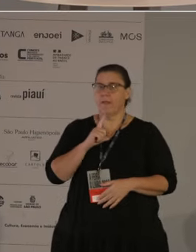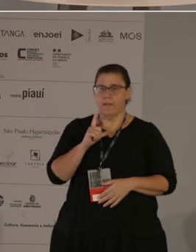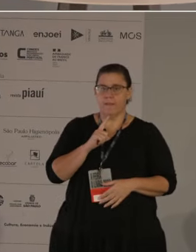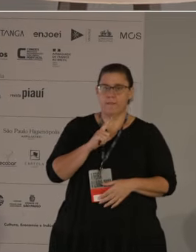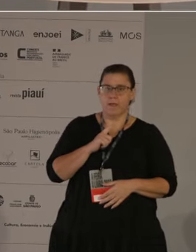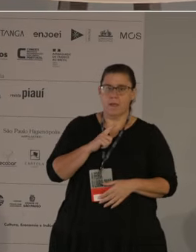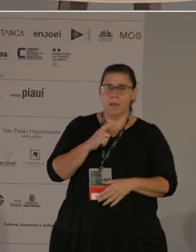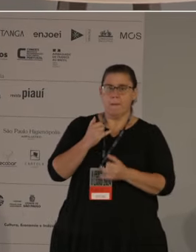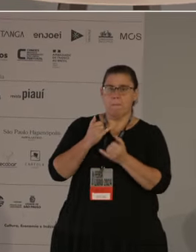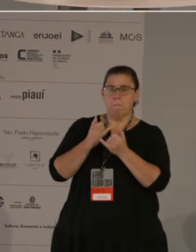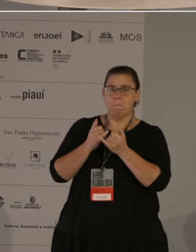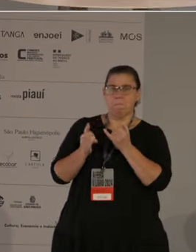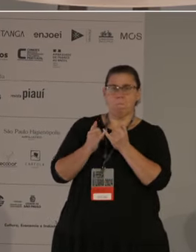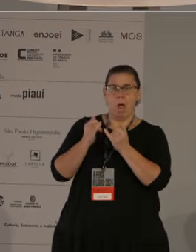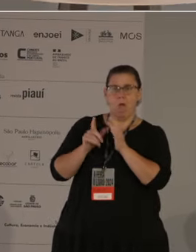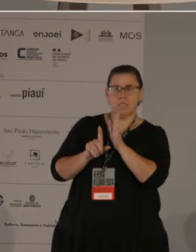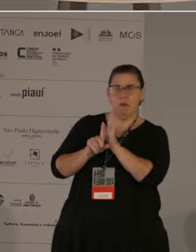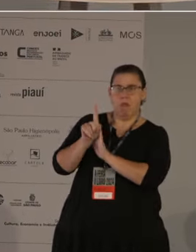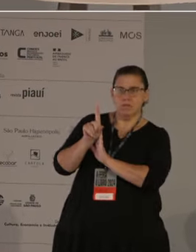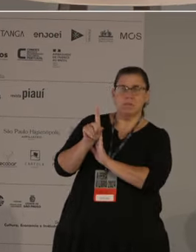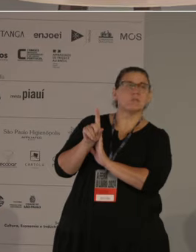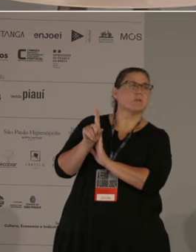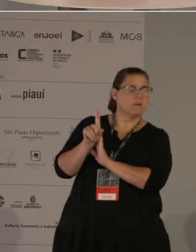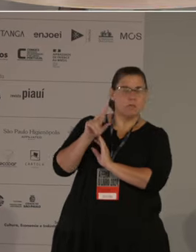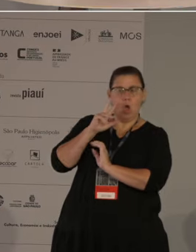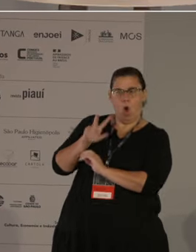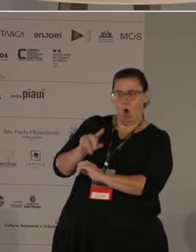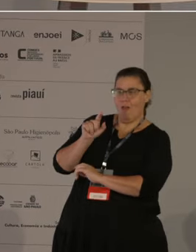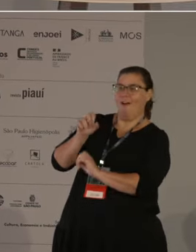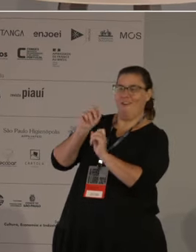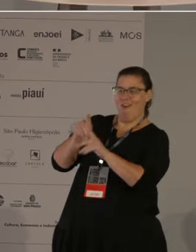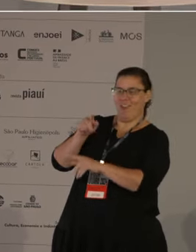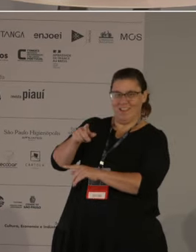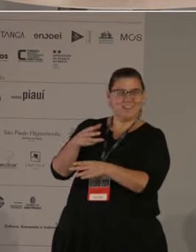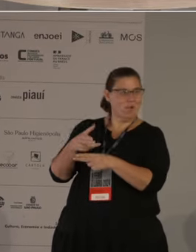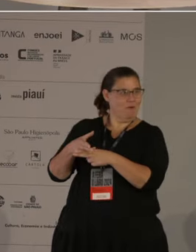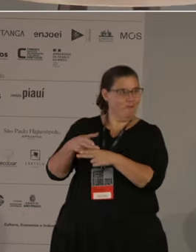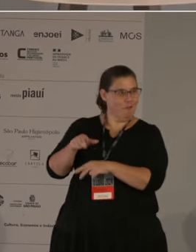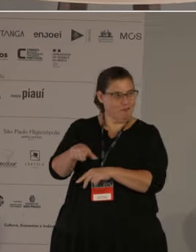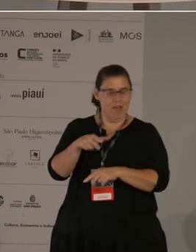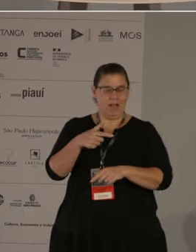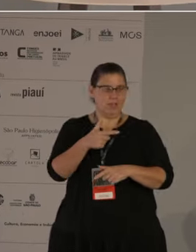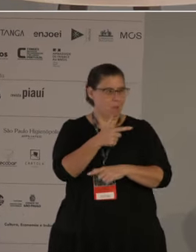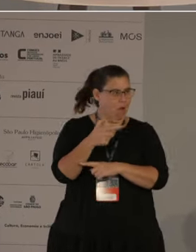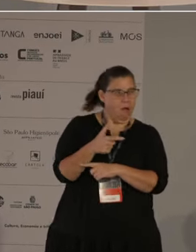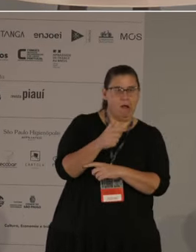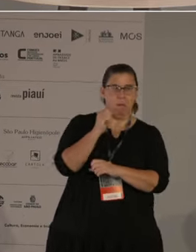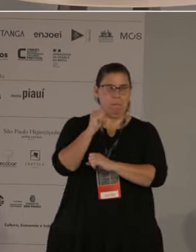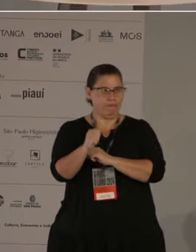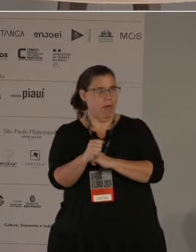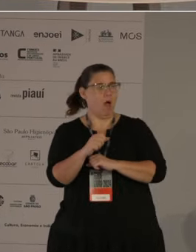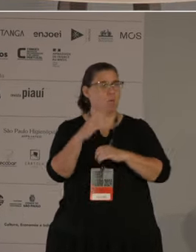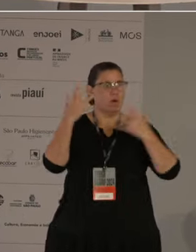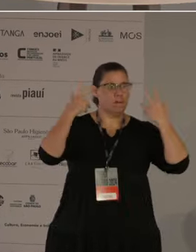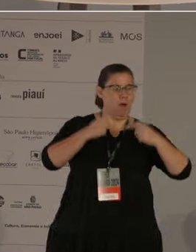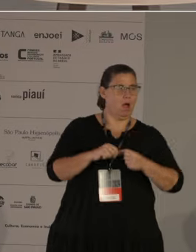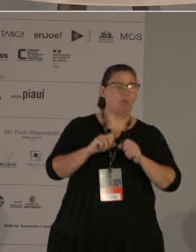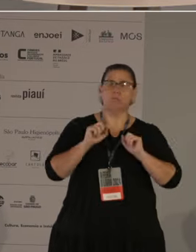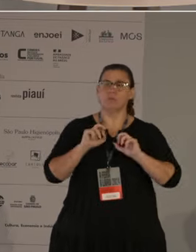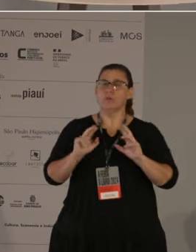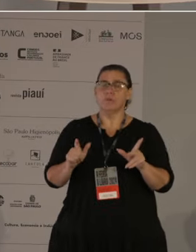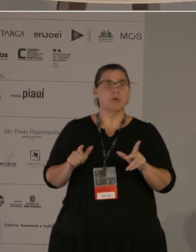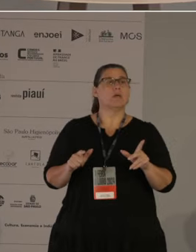lança que são super requintadas. Né? Você bate o olho e fala, ok, isso aqui é uma faca, isso daqui é uma arma para matar um bicho. Né? Assim, diferente